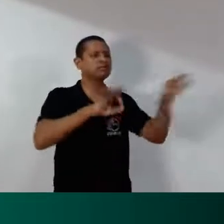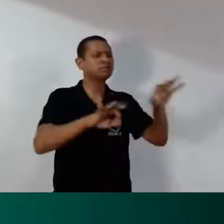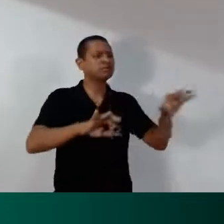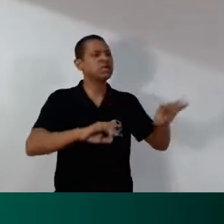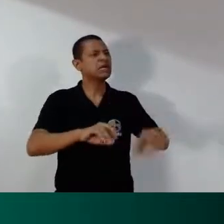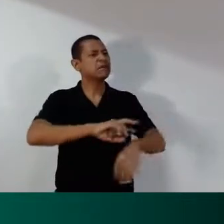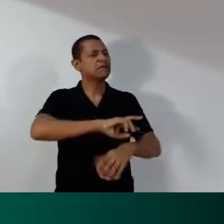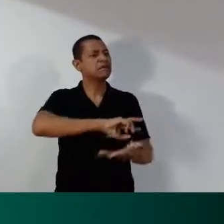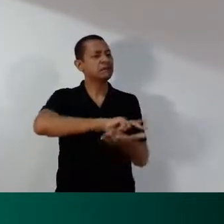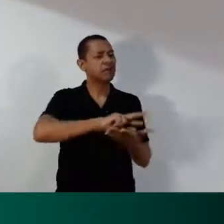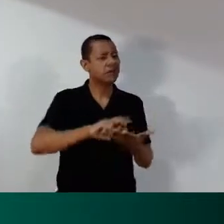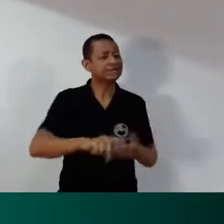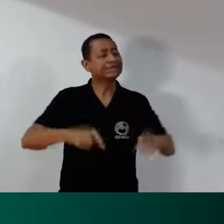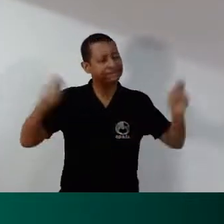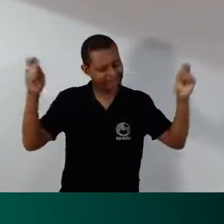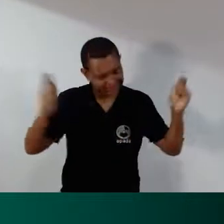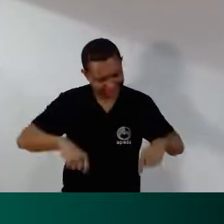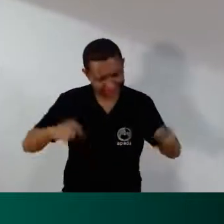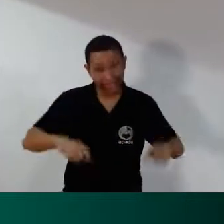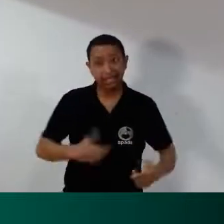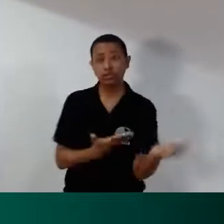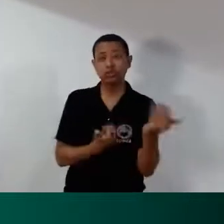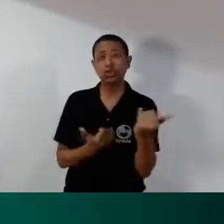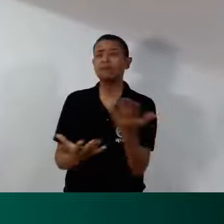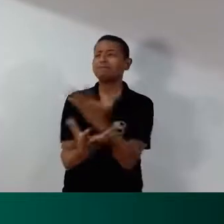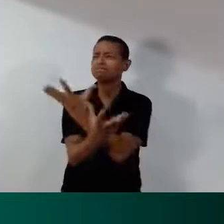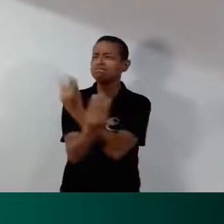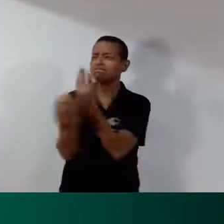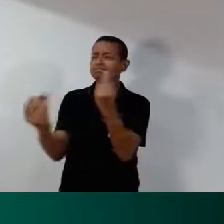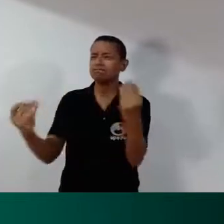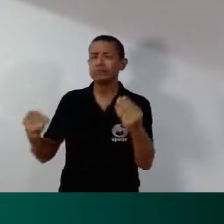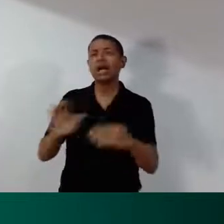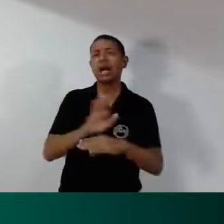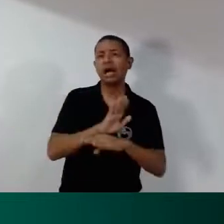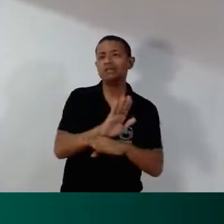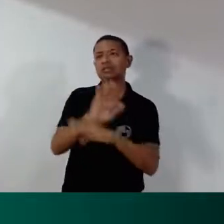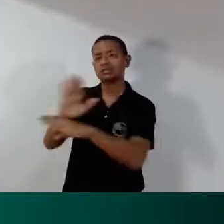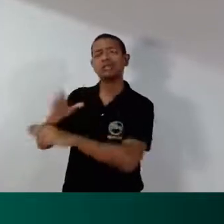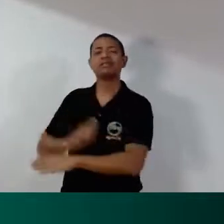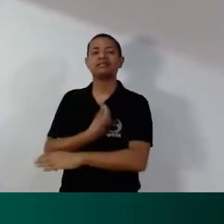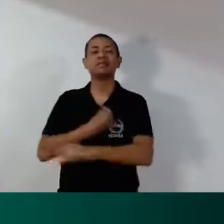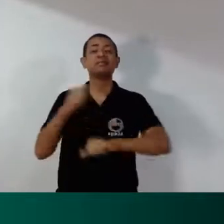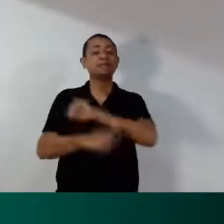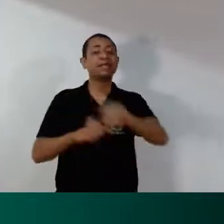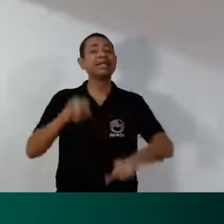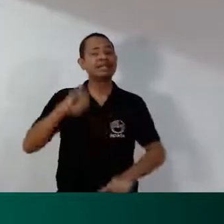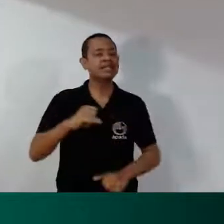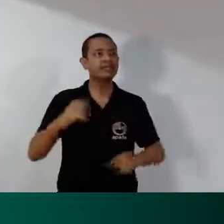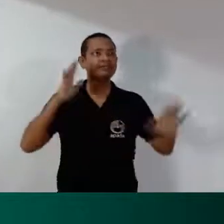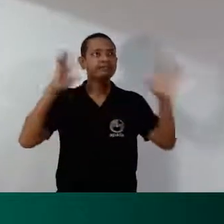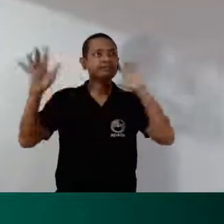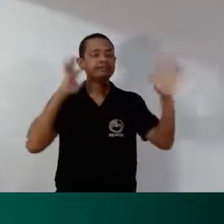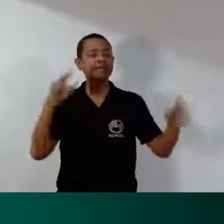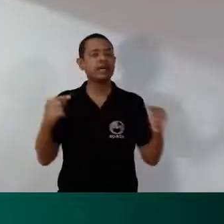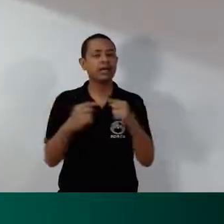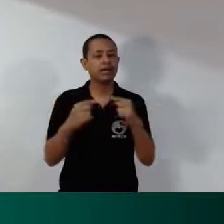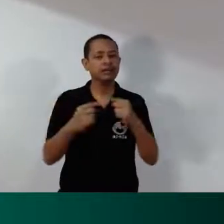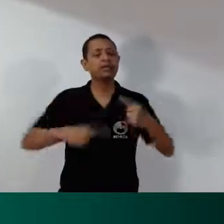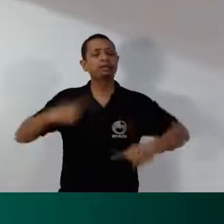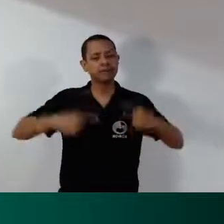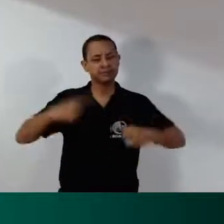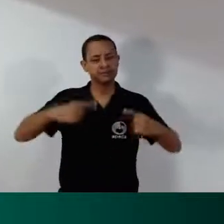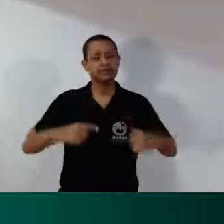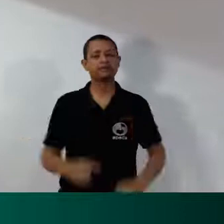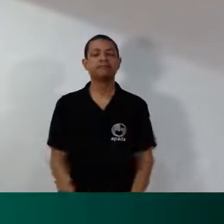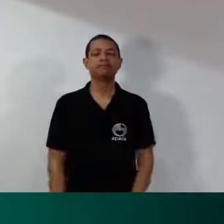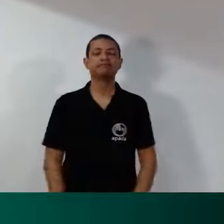podem mudar a vida de muito jovem Se isso for foi pensado com político E aí